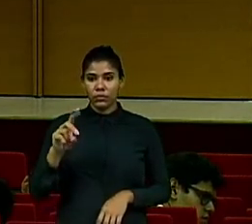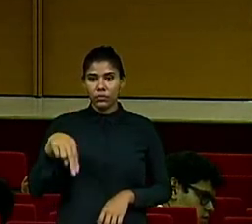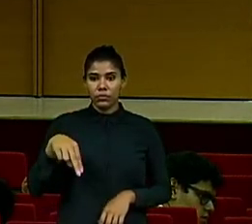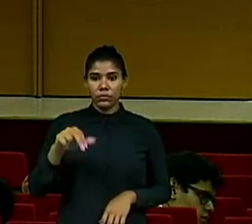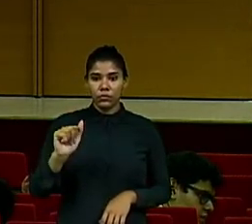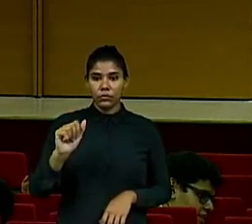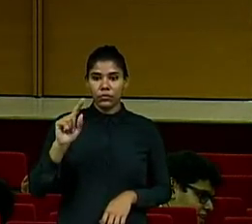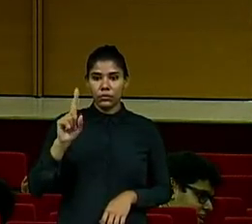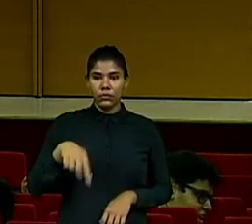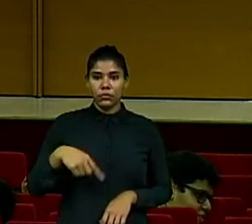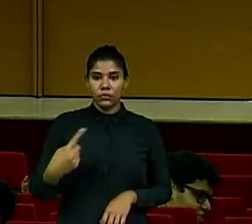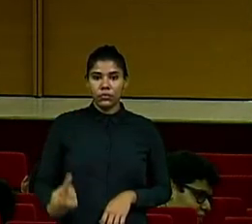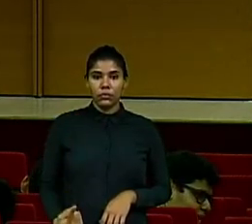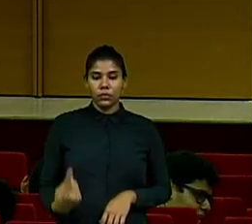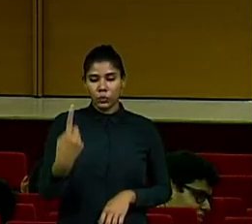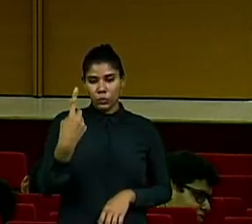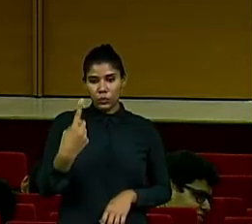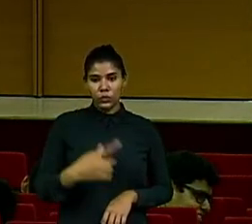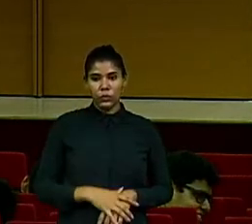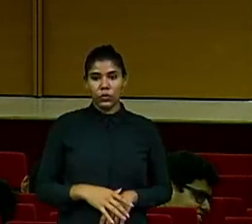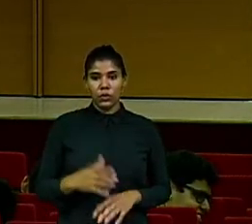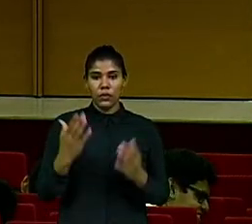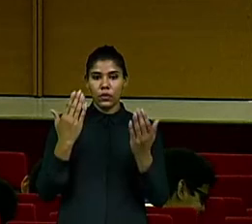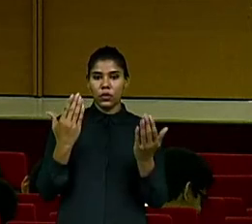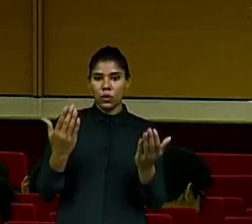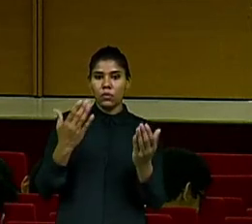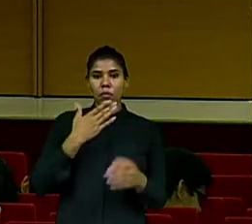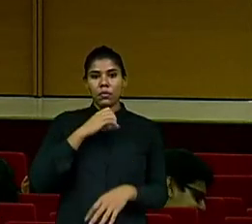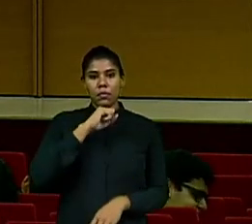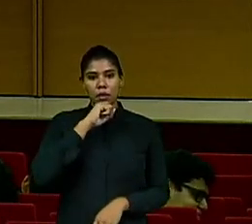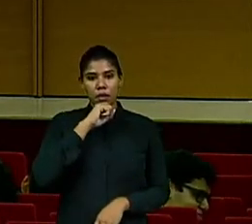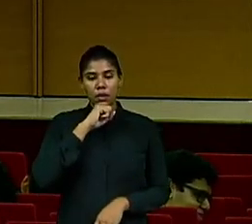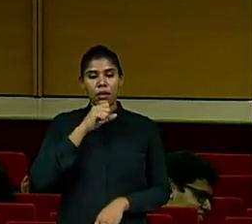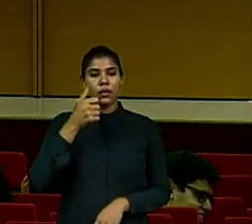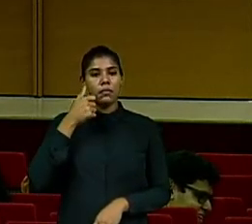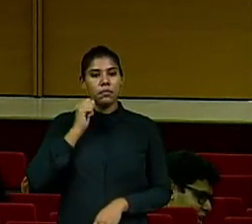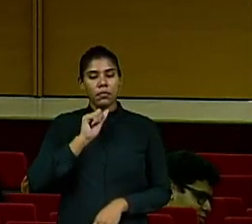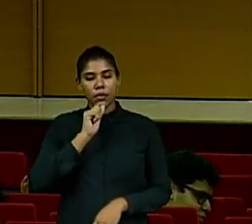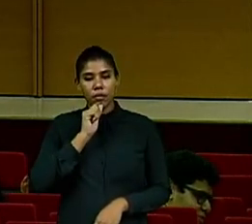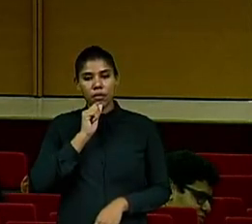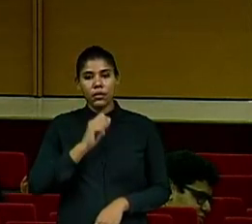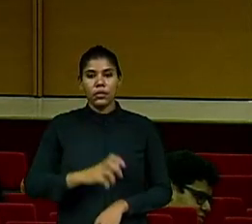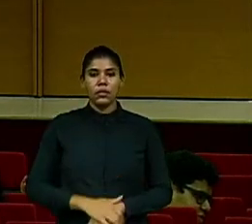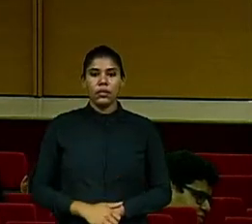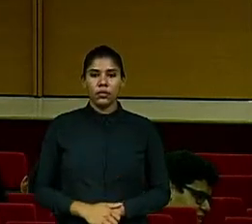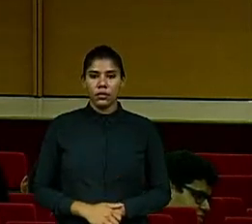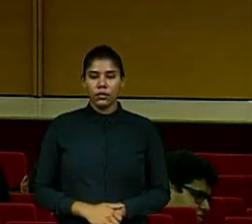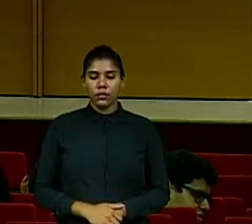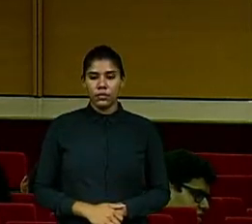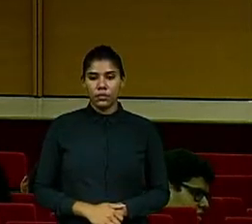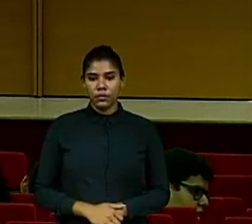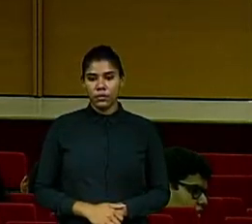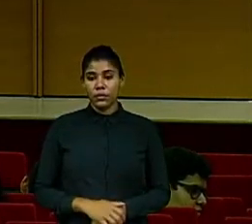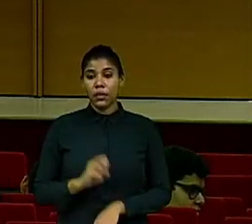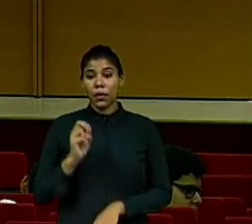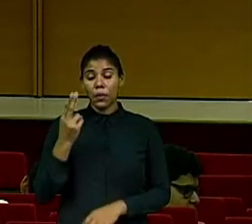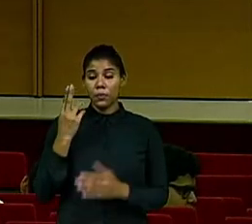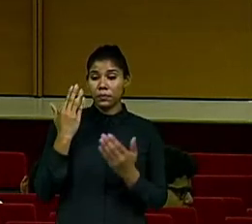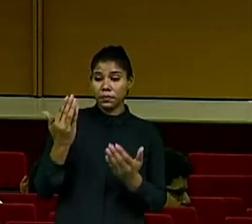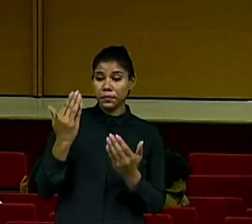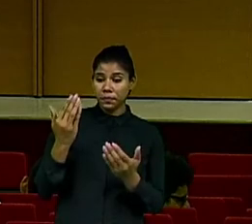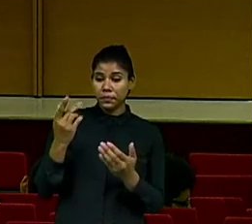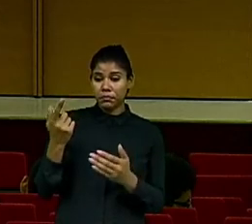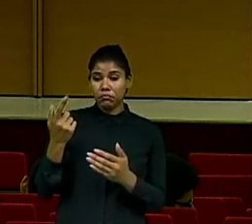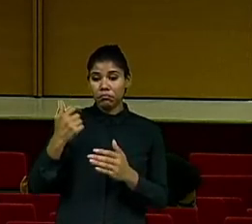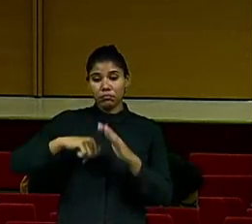único aí você compara com o do Pai com da mãe quando possível suspeito de um